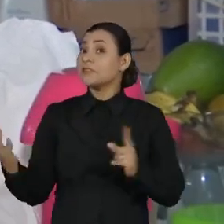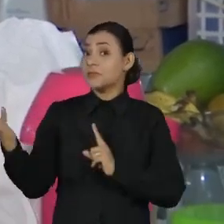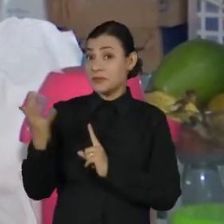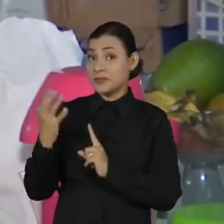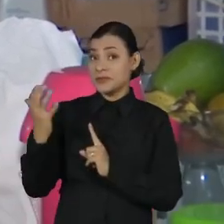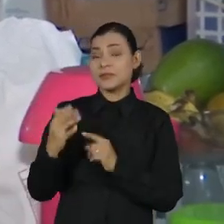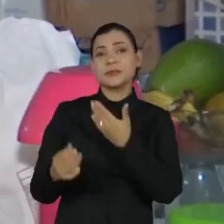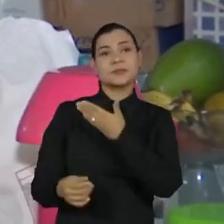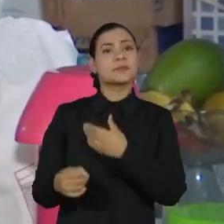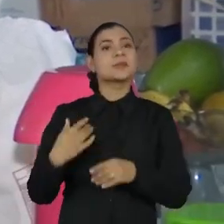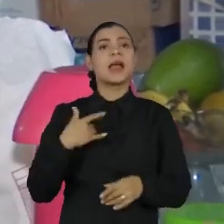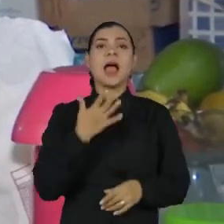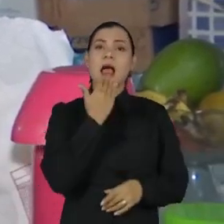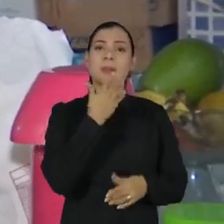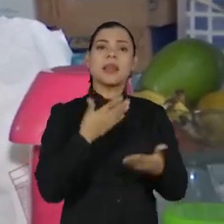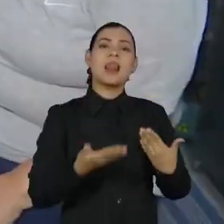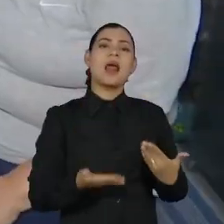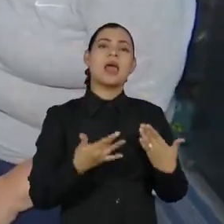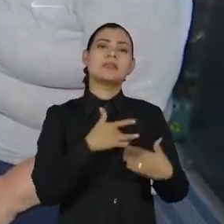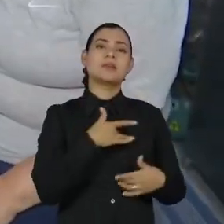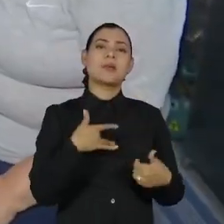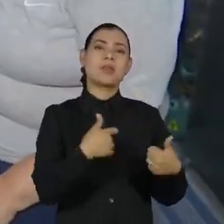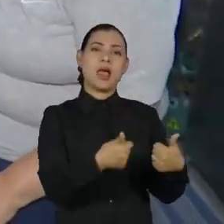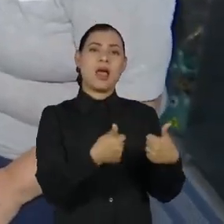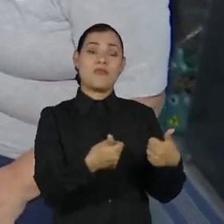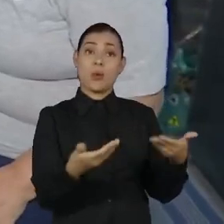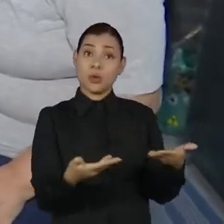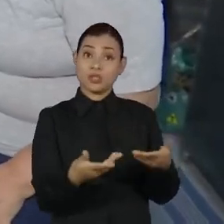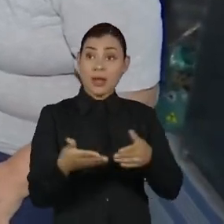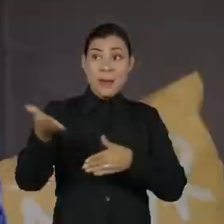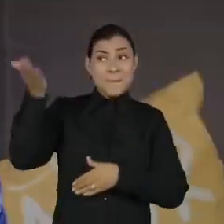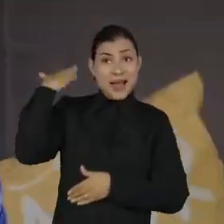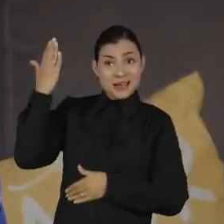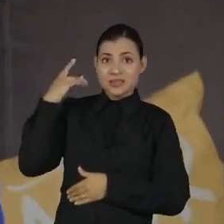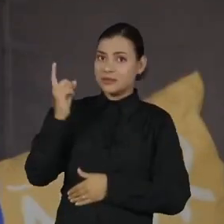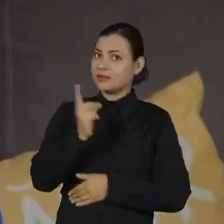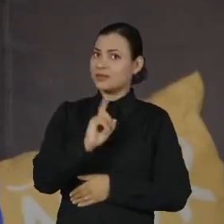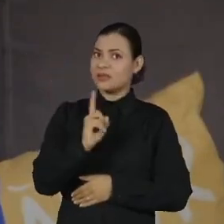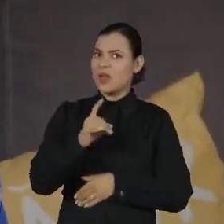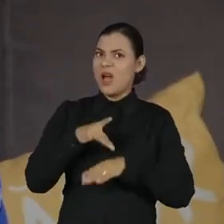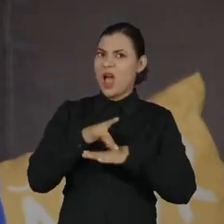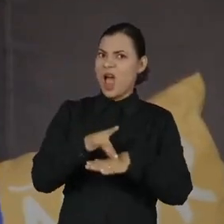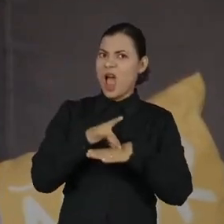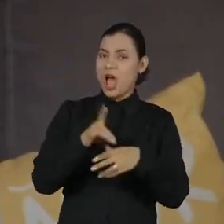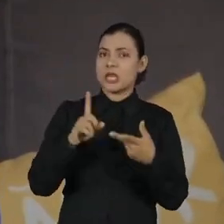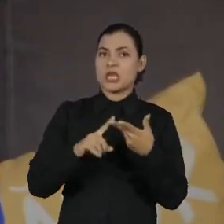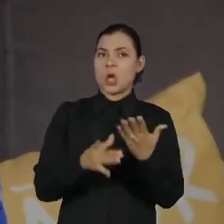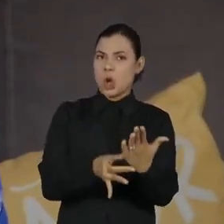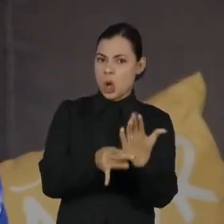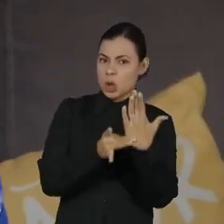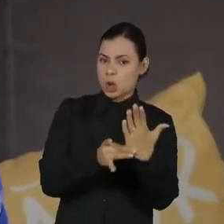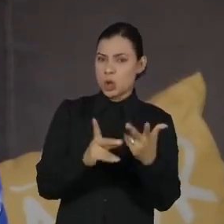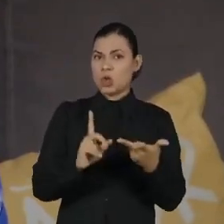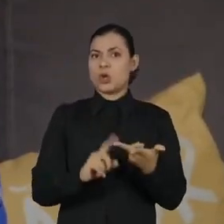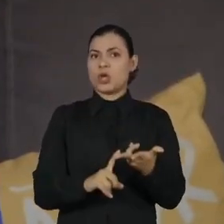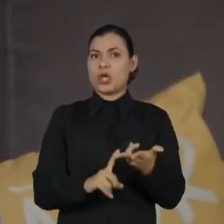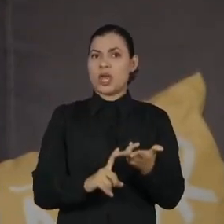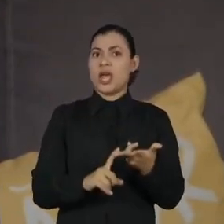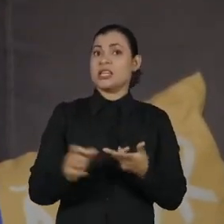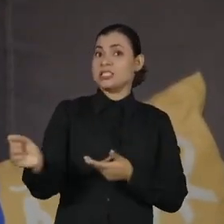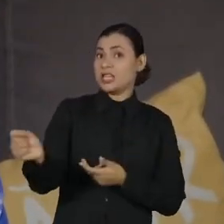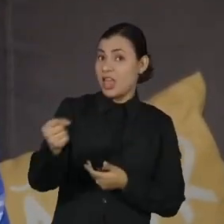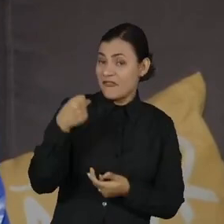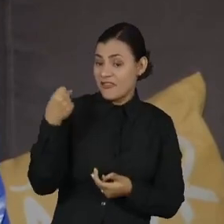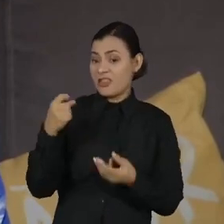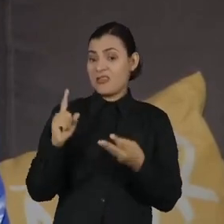Newton é adepto de uma alimentação leve. Hoje, porque antes... Muita carne, muita gordura de carne,